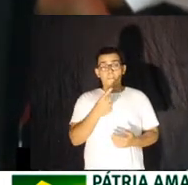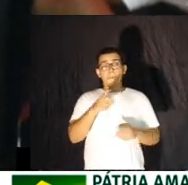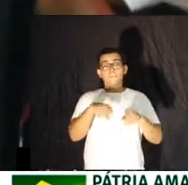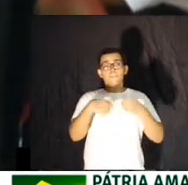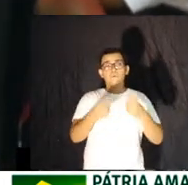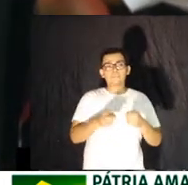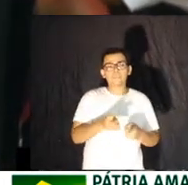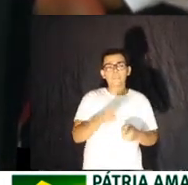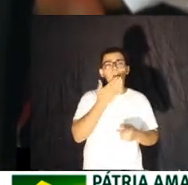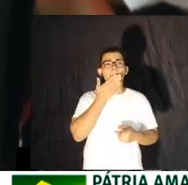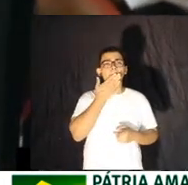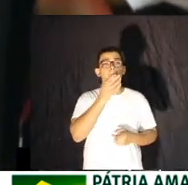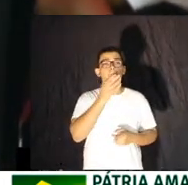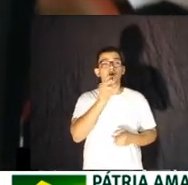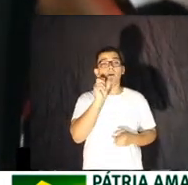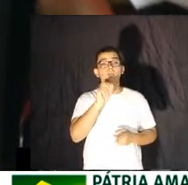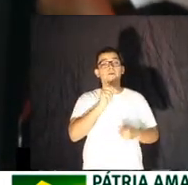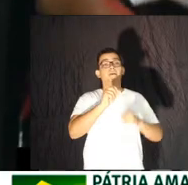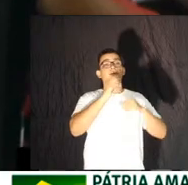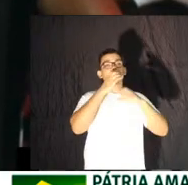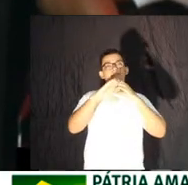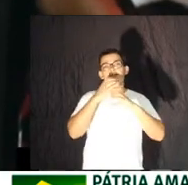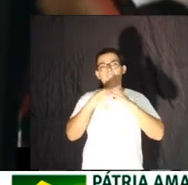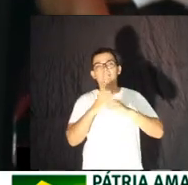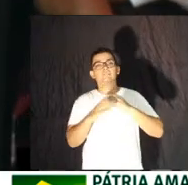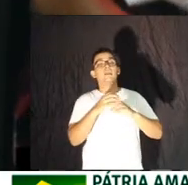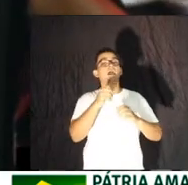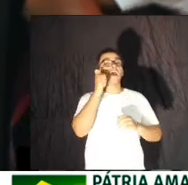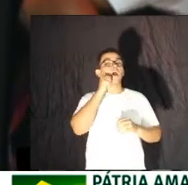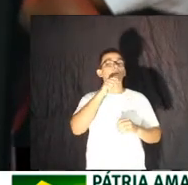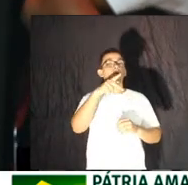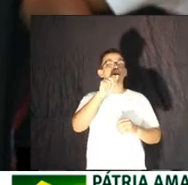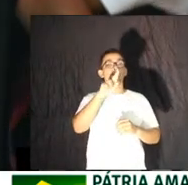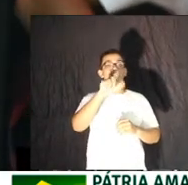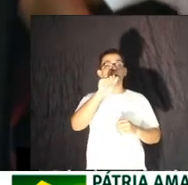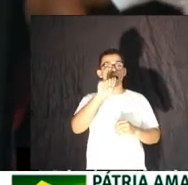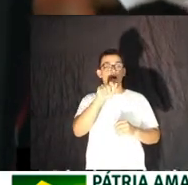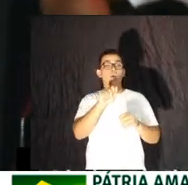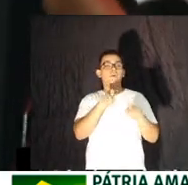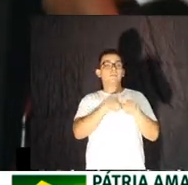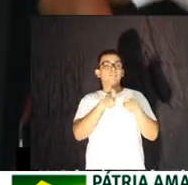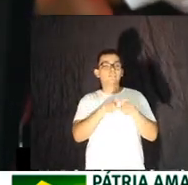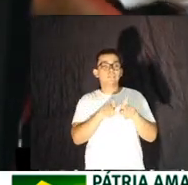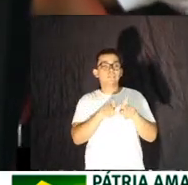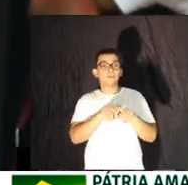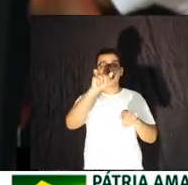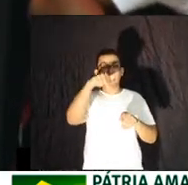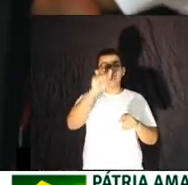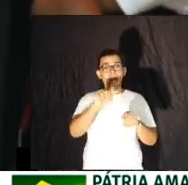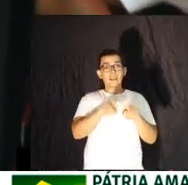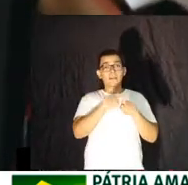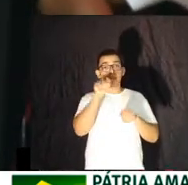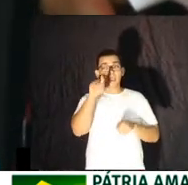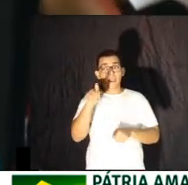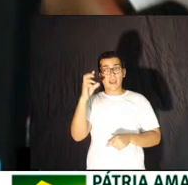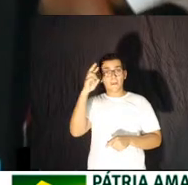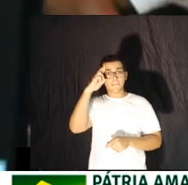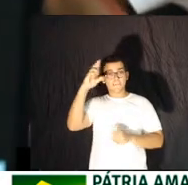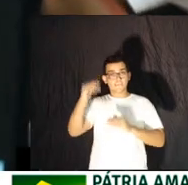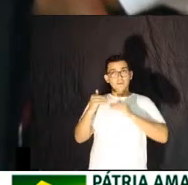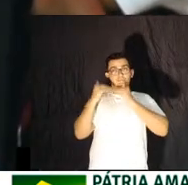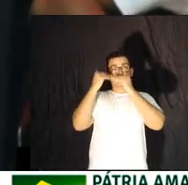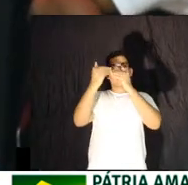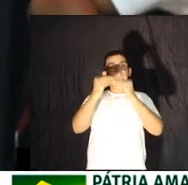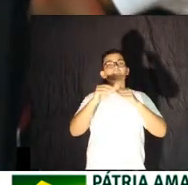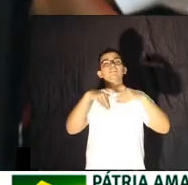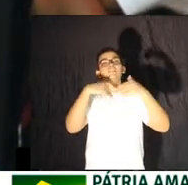aí, Paula Fernandes, Ana Carolina, são campeãs de pedidos musicais. Então a gente separou um pouquinho de cada uma e